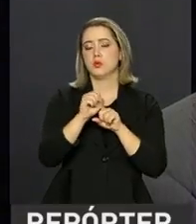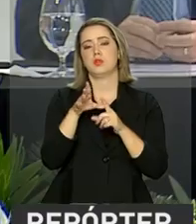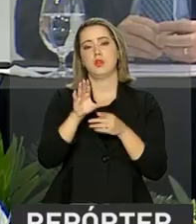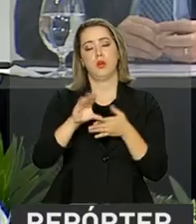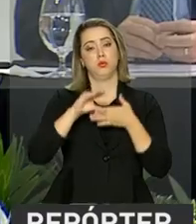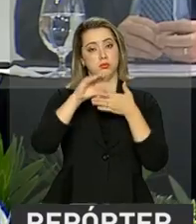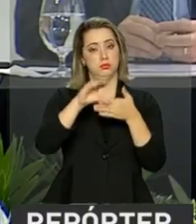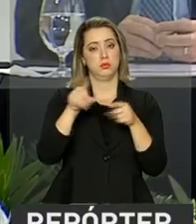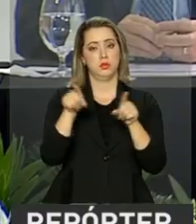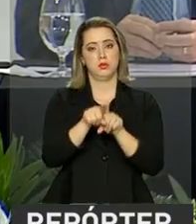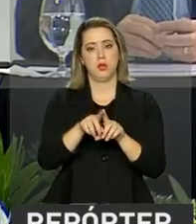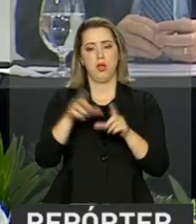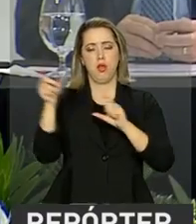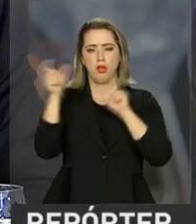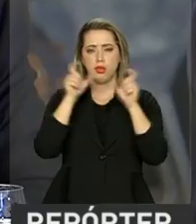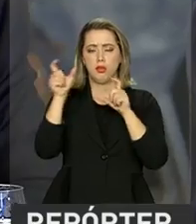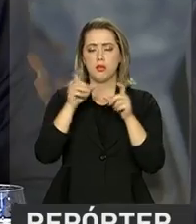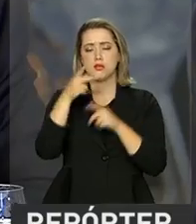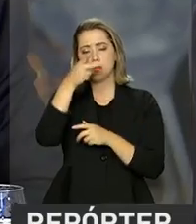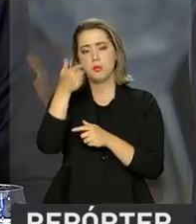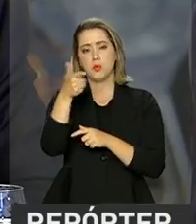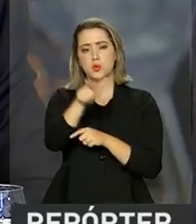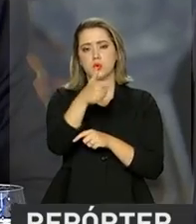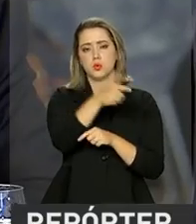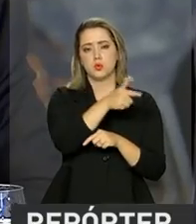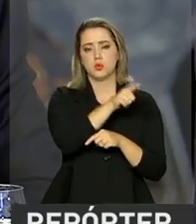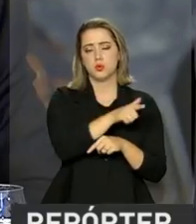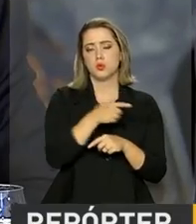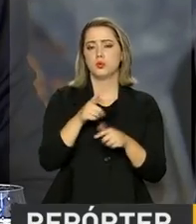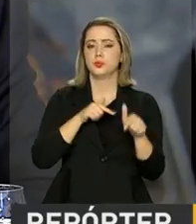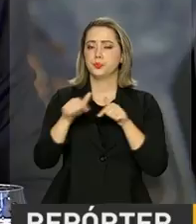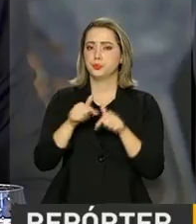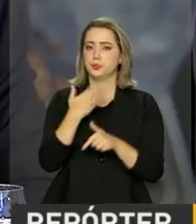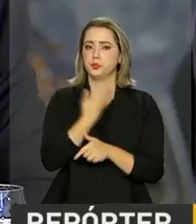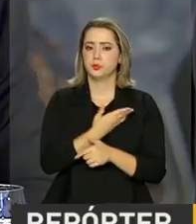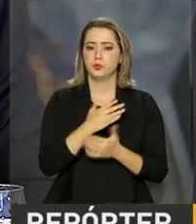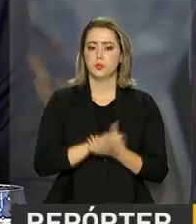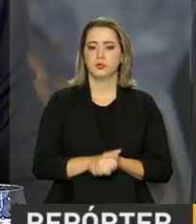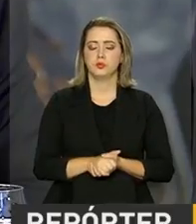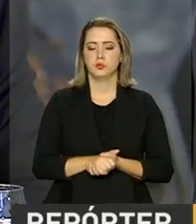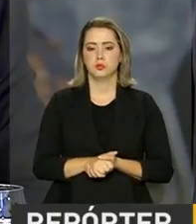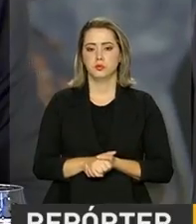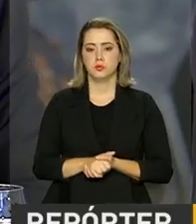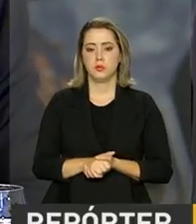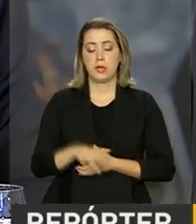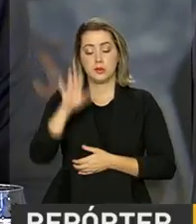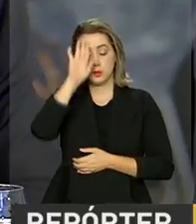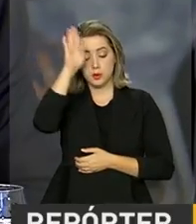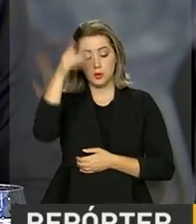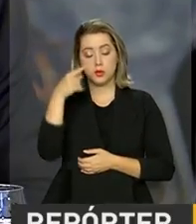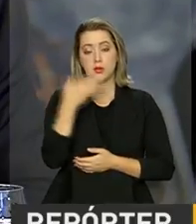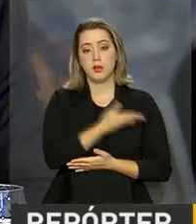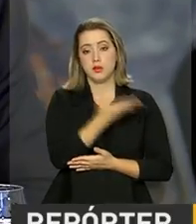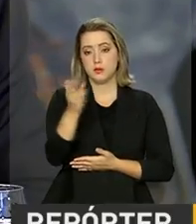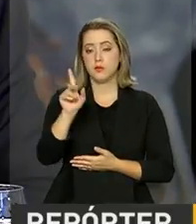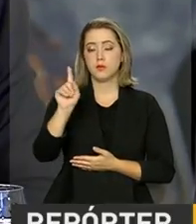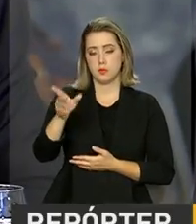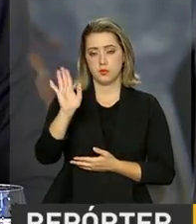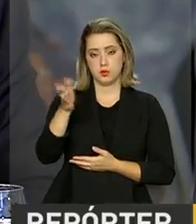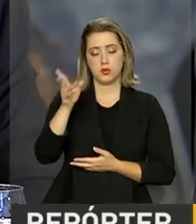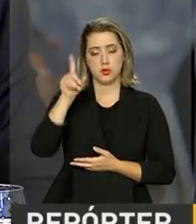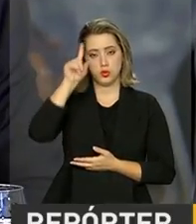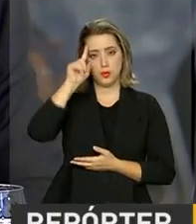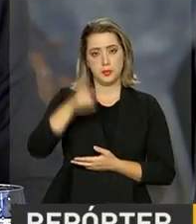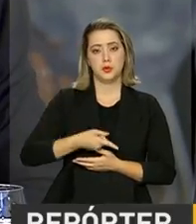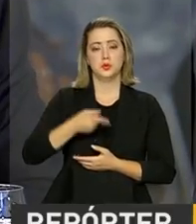atenção para as próximas ações a implementação das recomendações do conselhão e das prioridades que vossa excelência determinou a